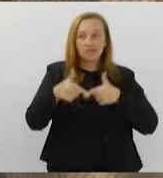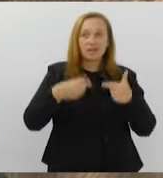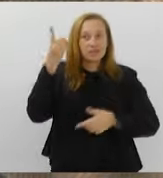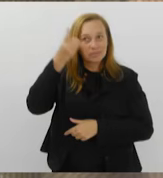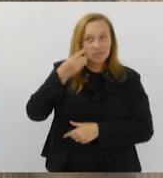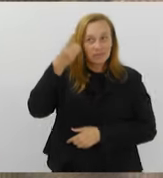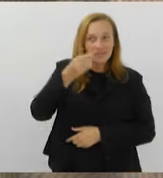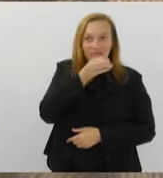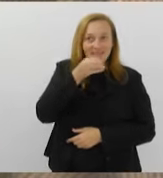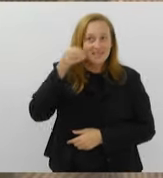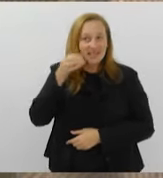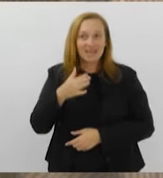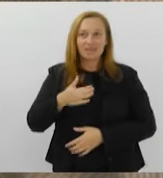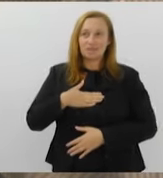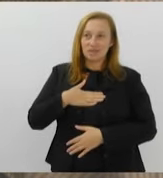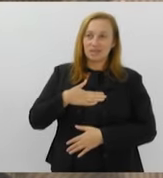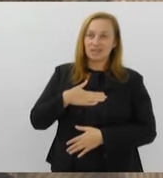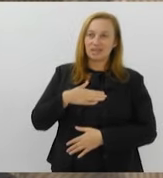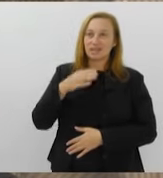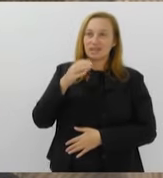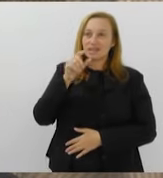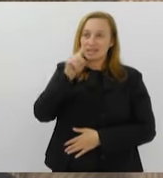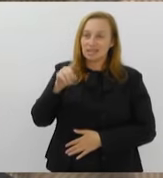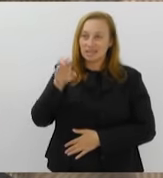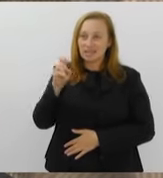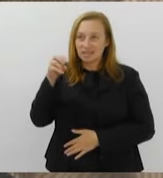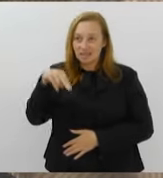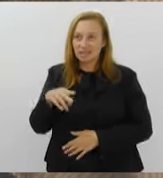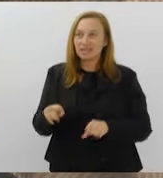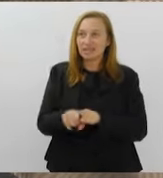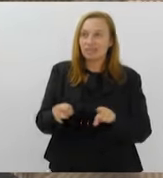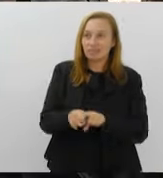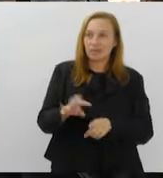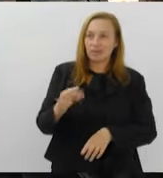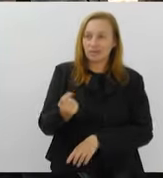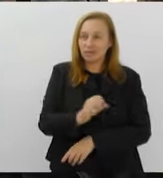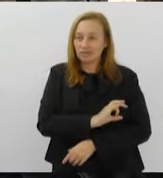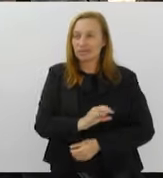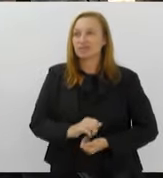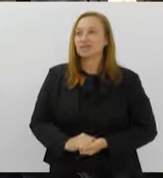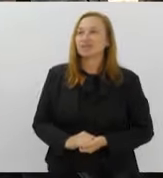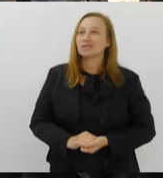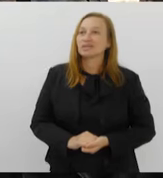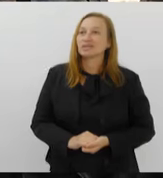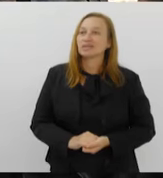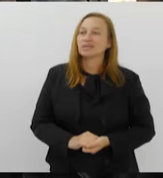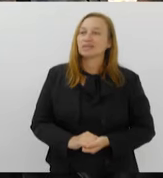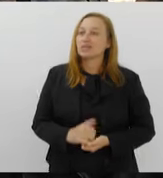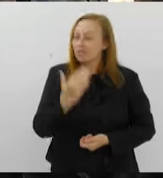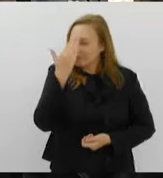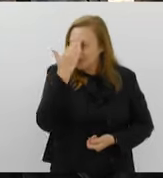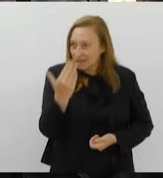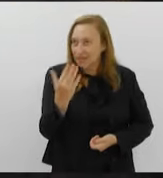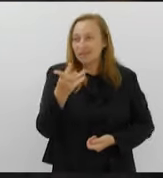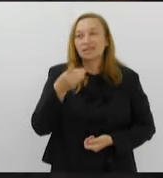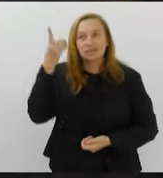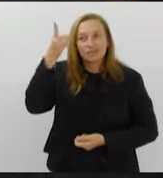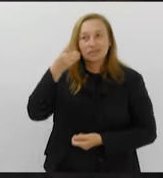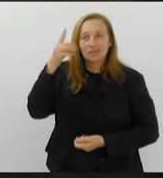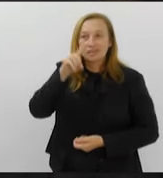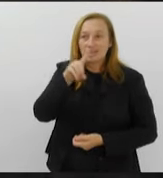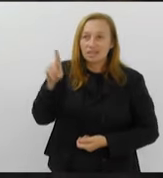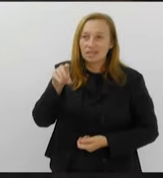meu voto vai para mim, Zeidan, e para a deputada Marta Rocha. Muito obrigada, deputada